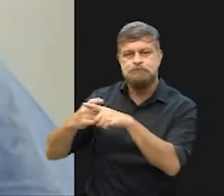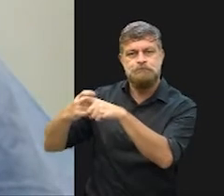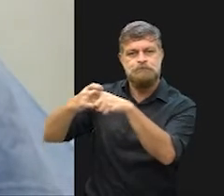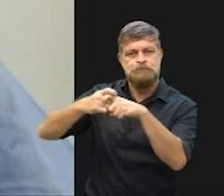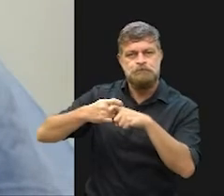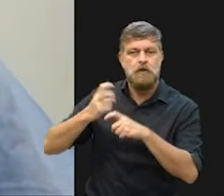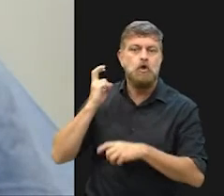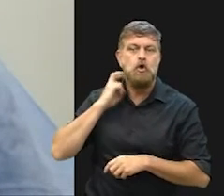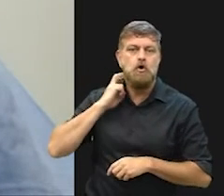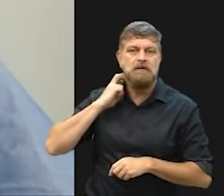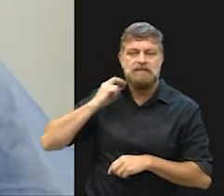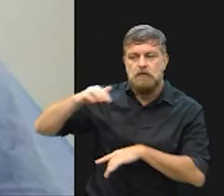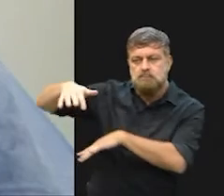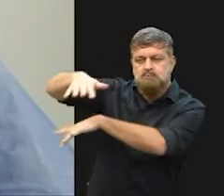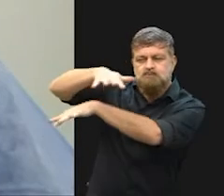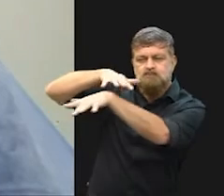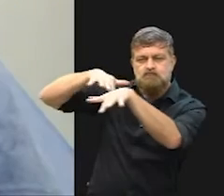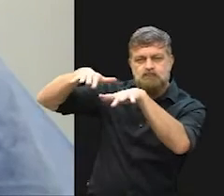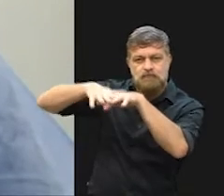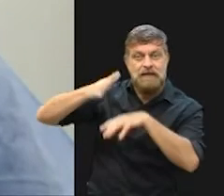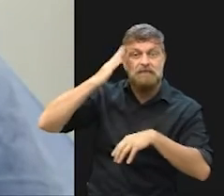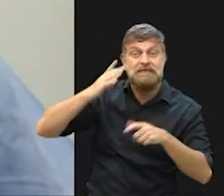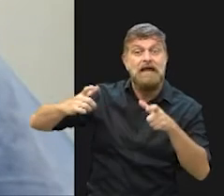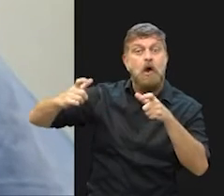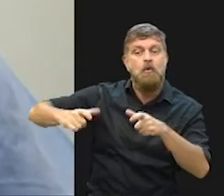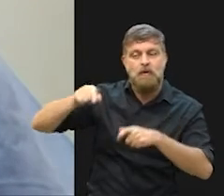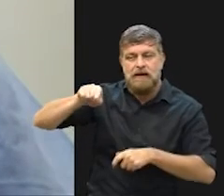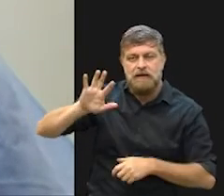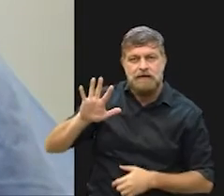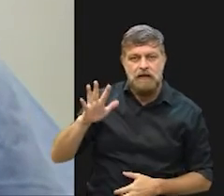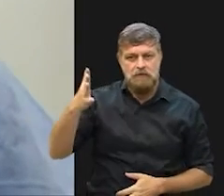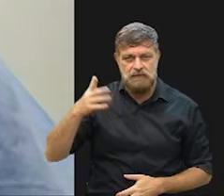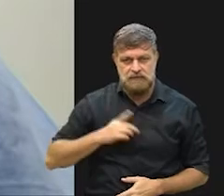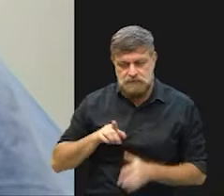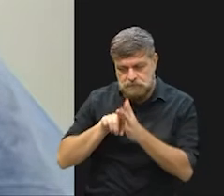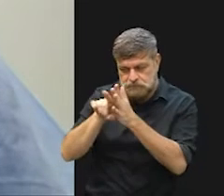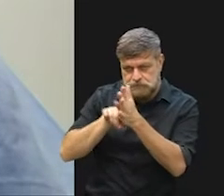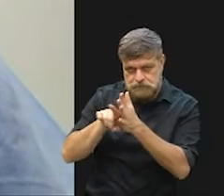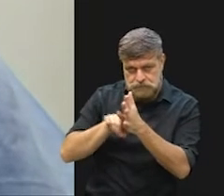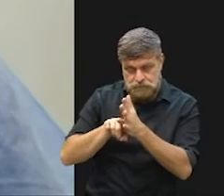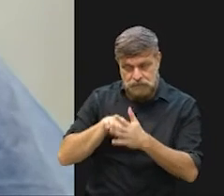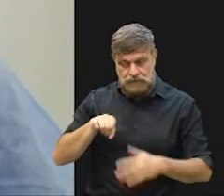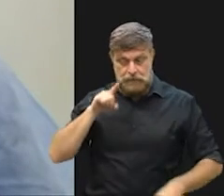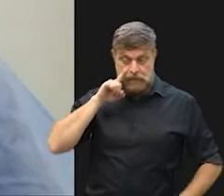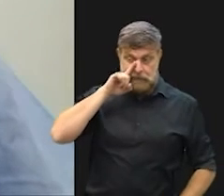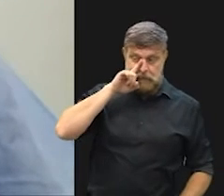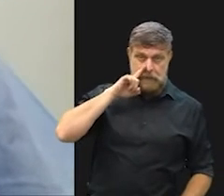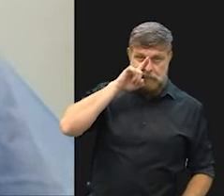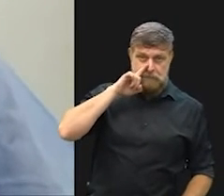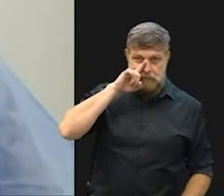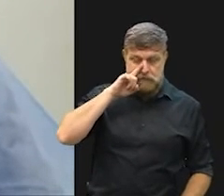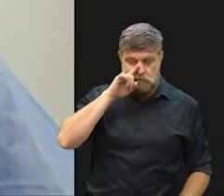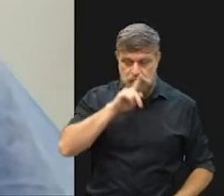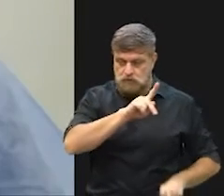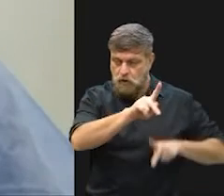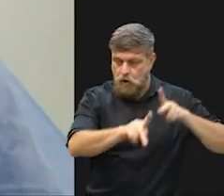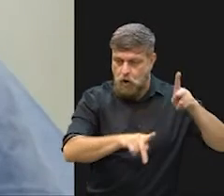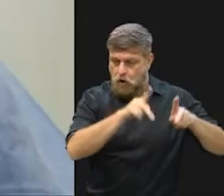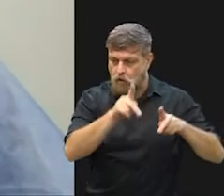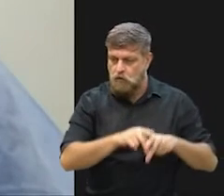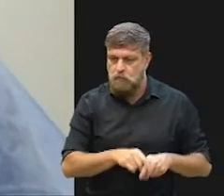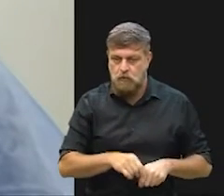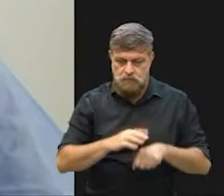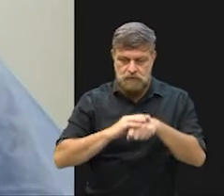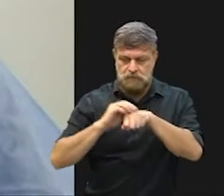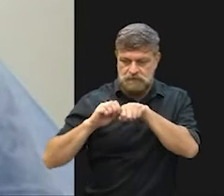de dispersão desse animal através da espécie. Então eu tenho como medir o risco de isso chegar a ser